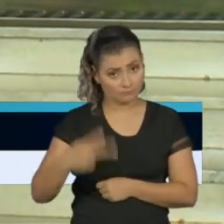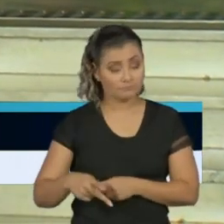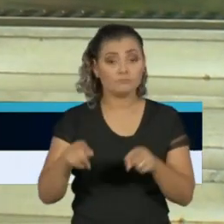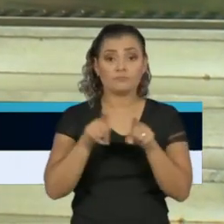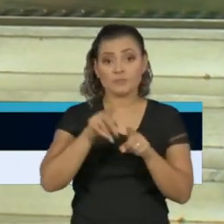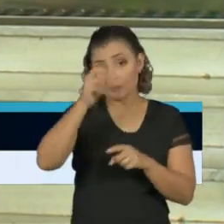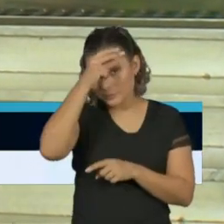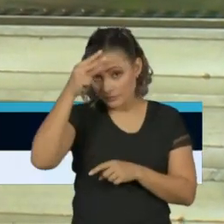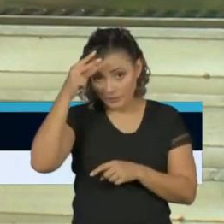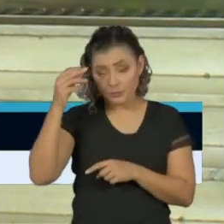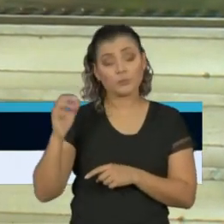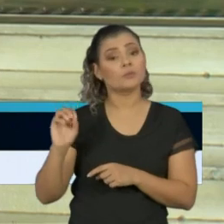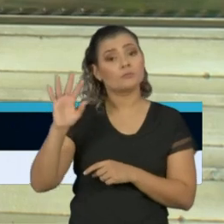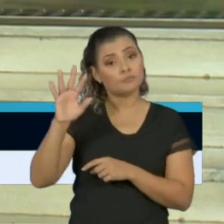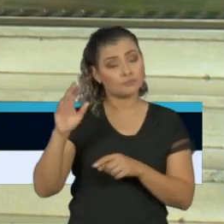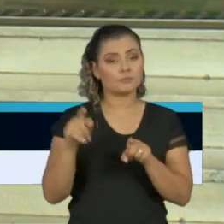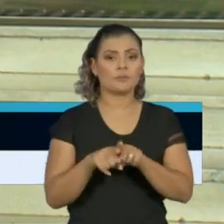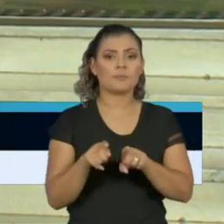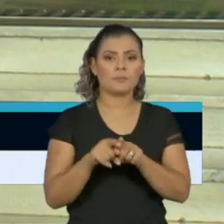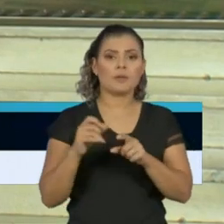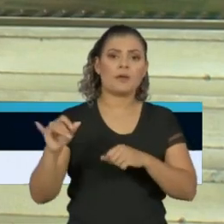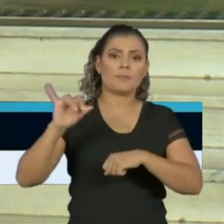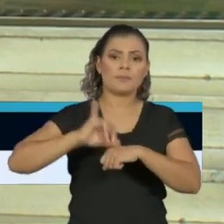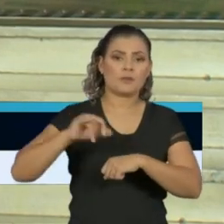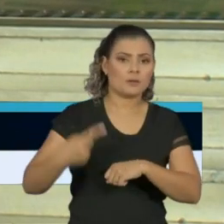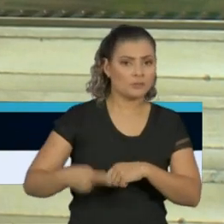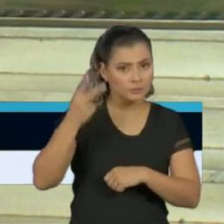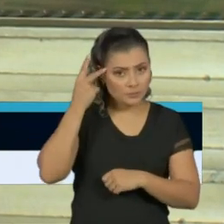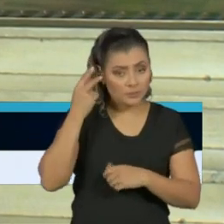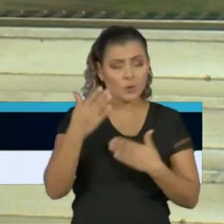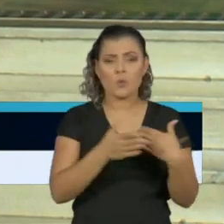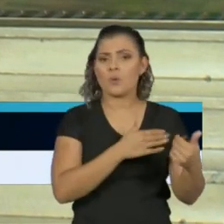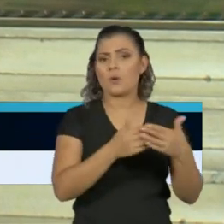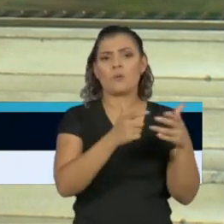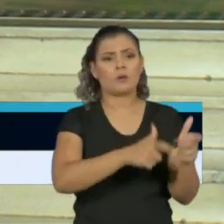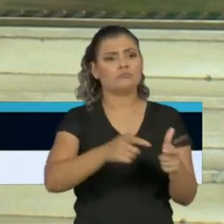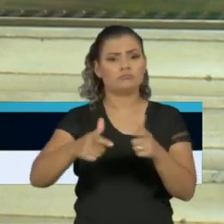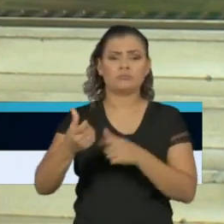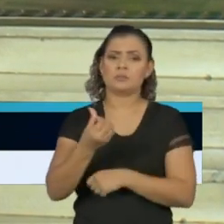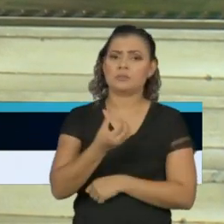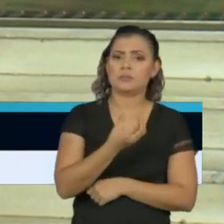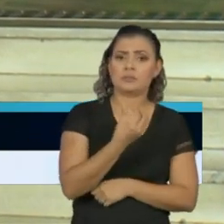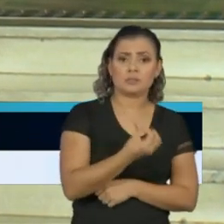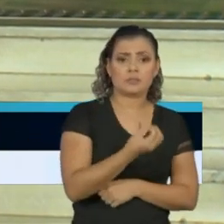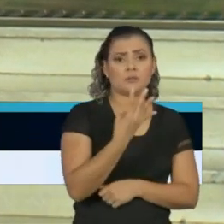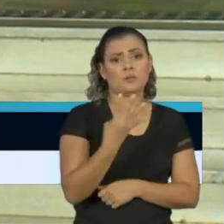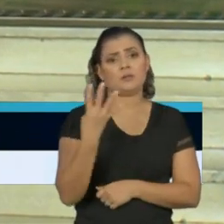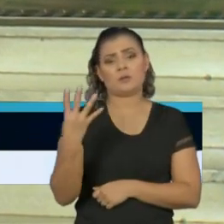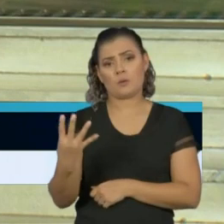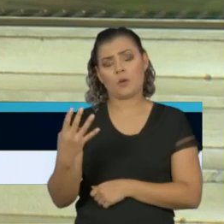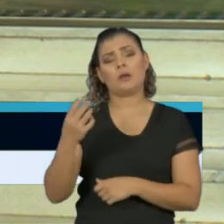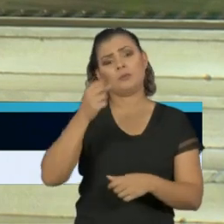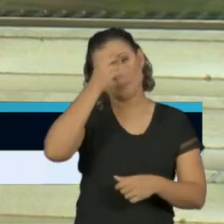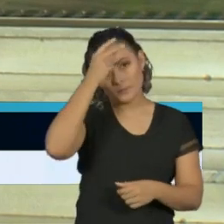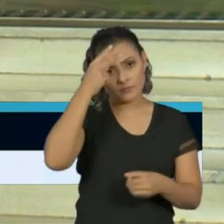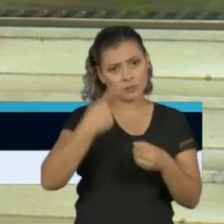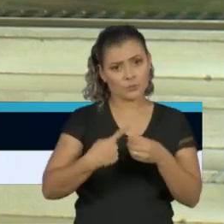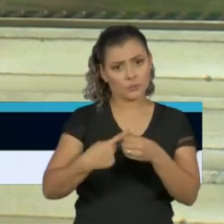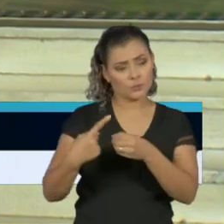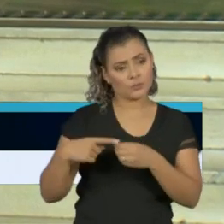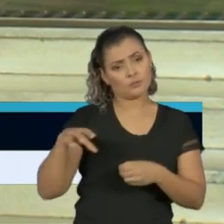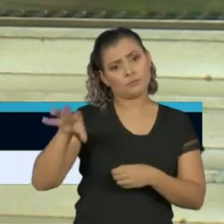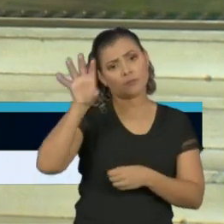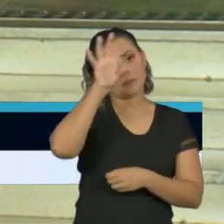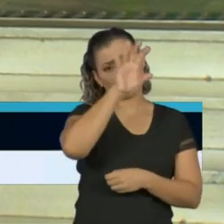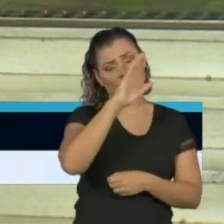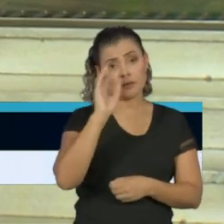pelas prefeituras municipais, seja a prefeitura da capital de São Paulo ou de qualquer outro dos 644 municípios do Estado de São